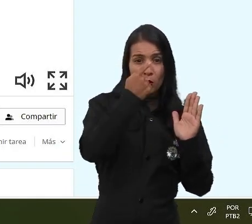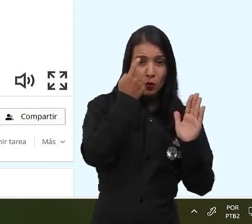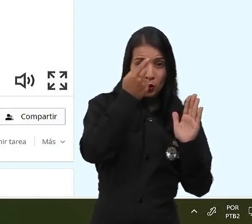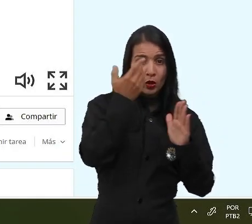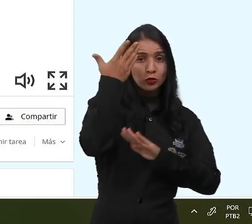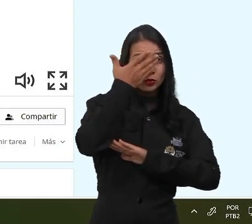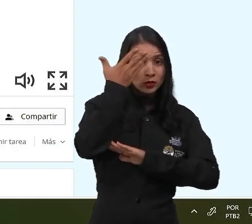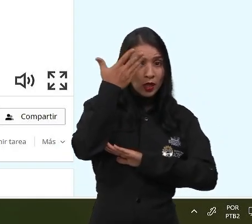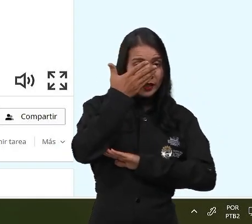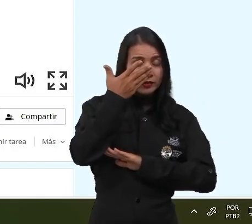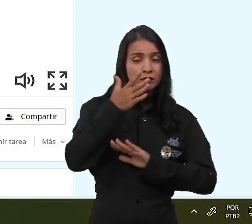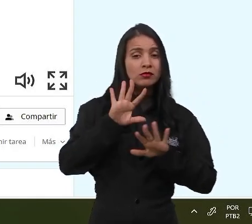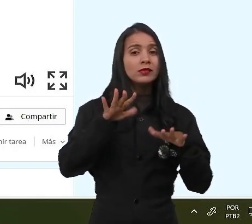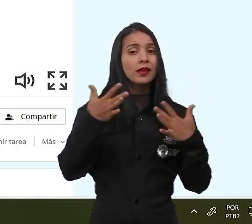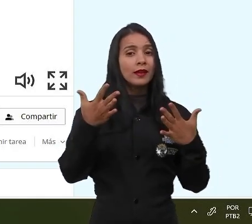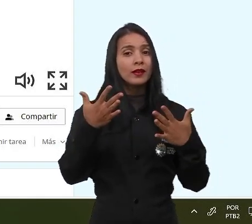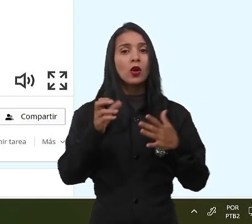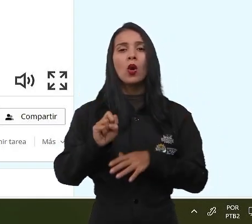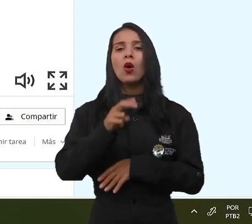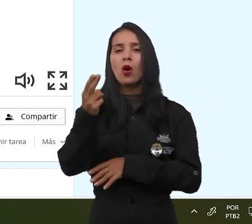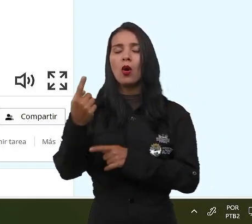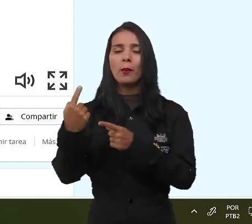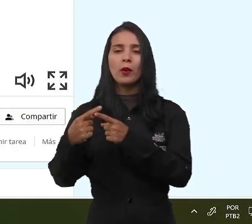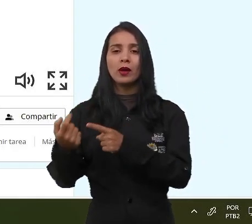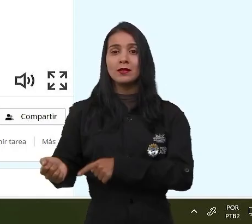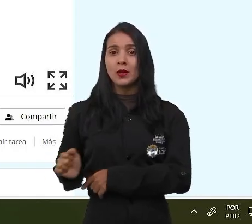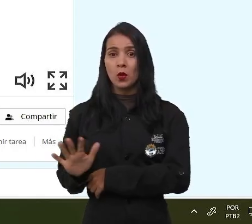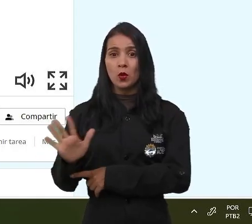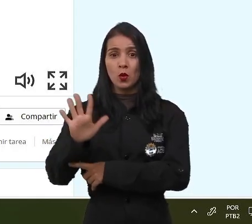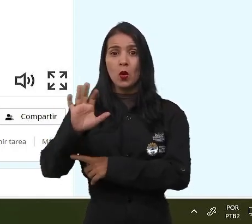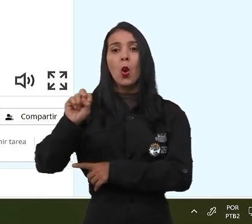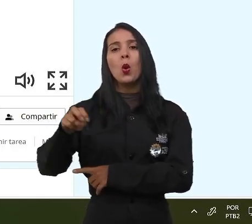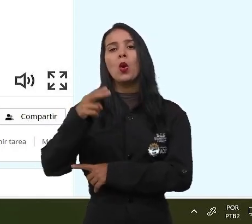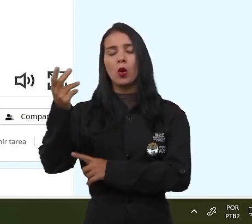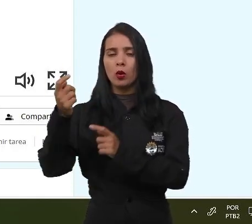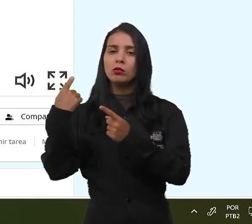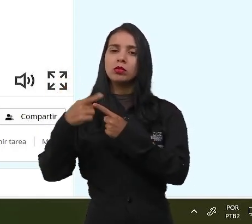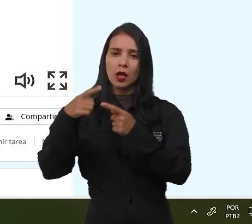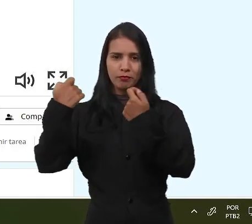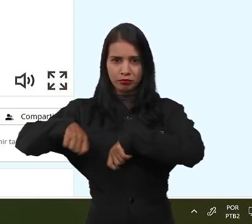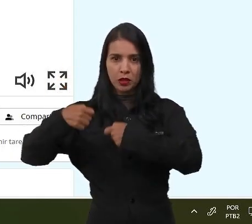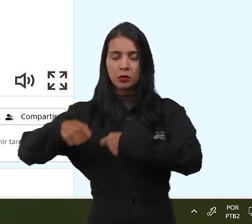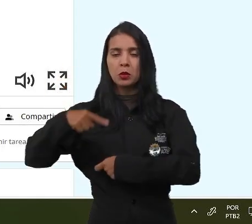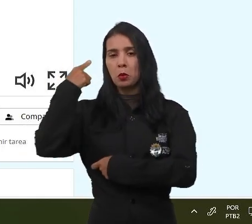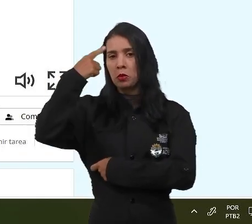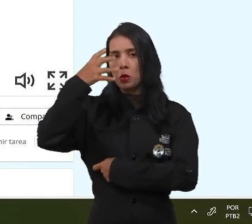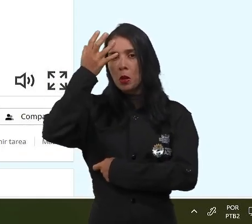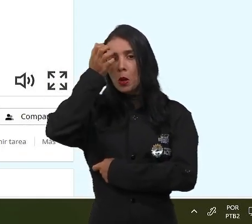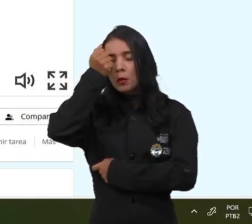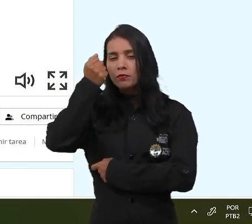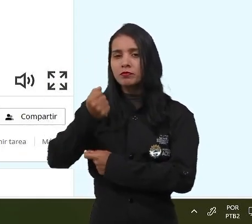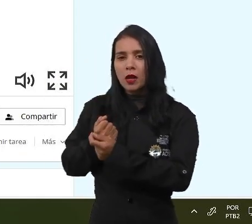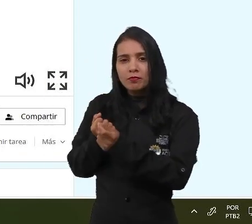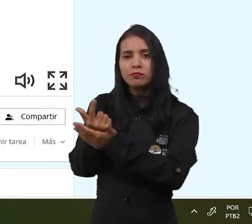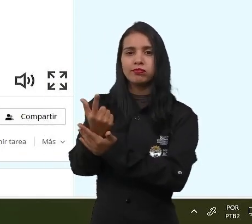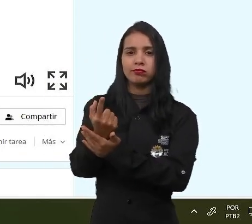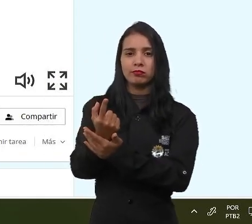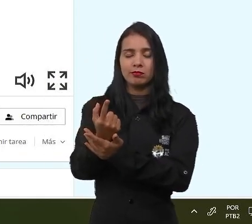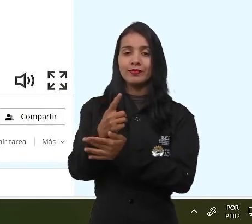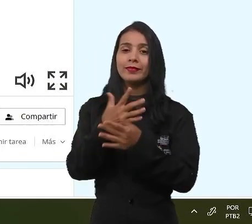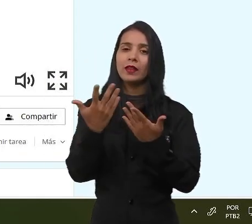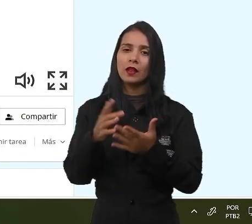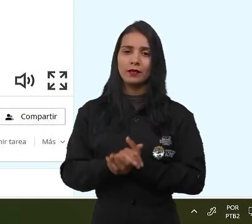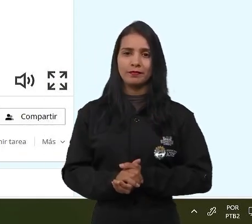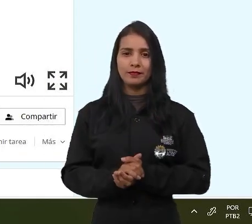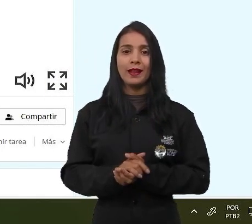por regalo, custou muito dinheiro ou que devia pagar com um nojo de la cara. Pessoal, a primeira e a terceira aí são